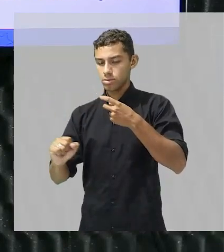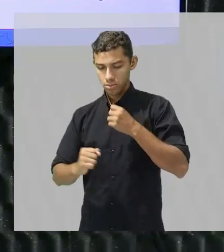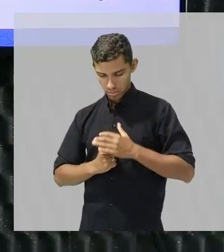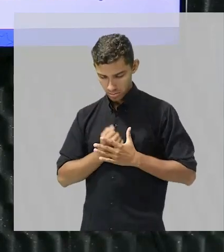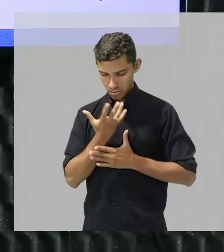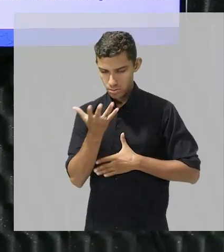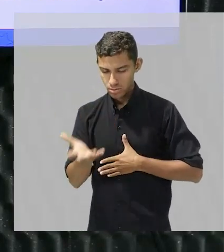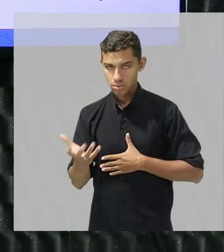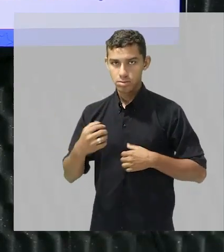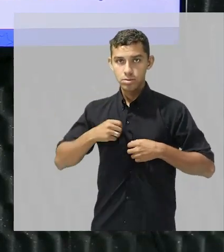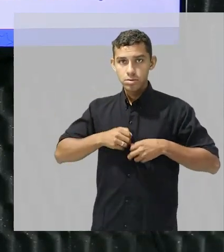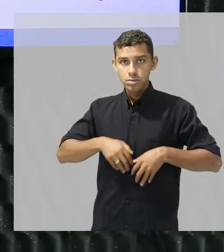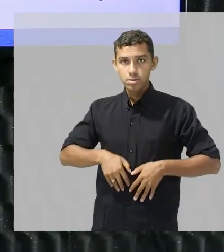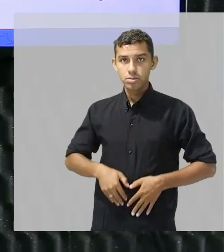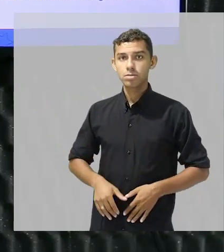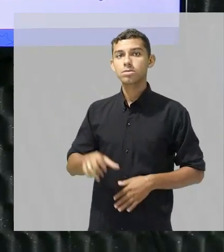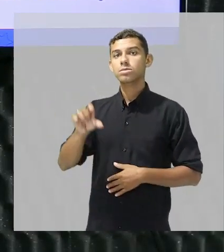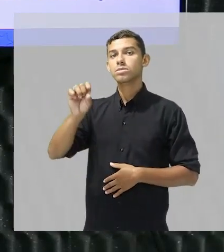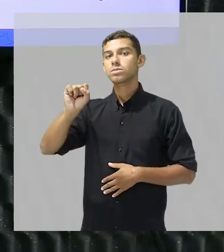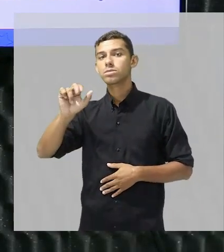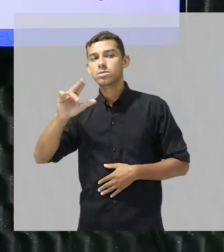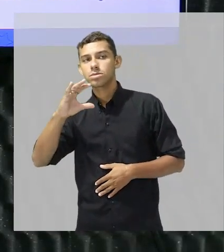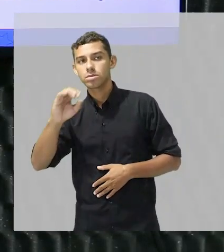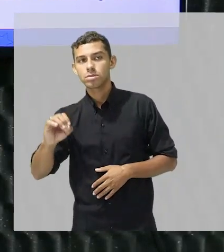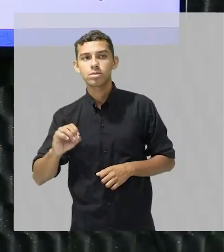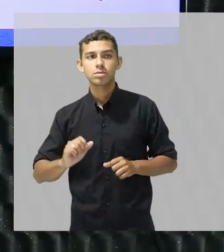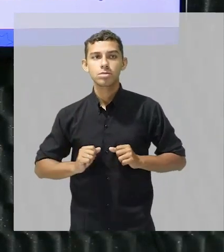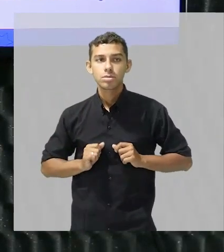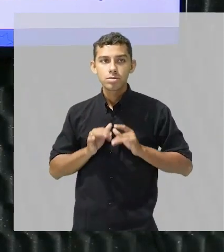ele produz secreções